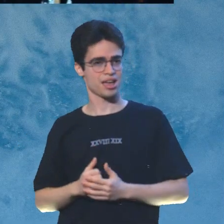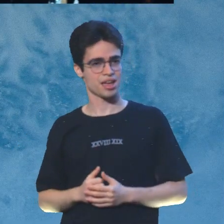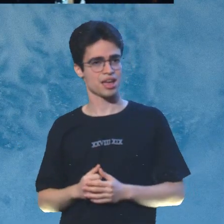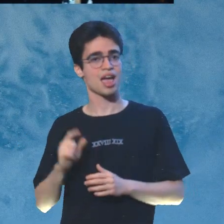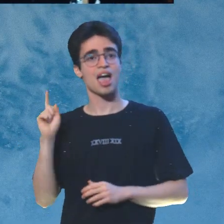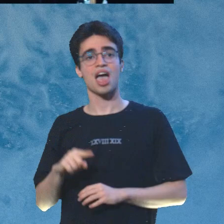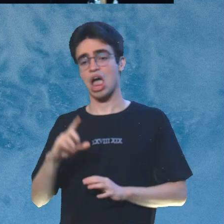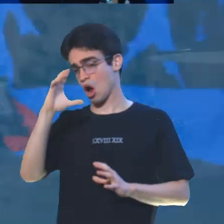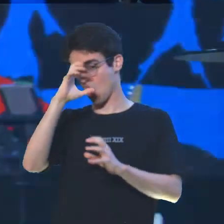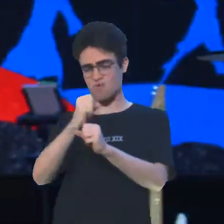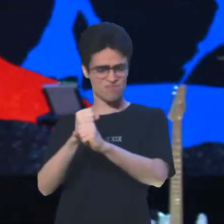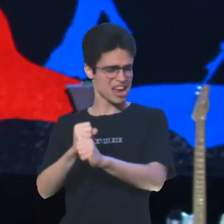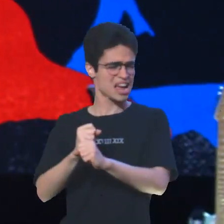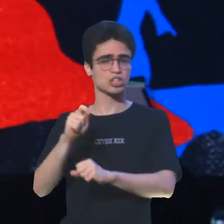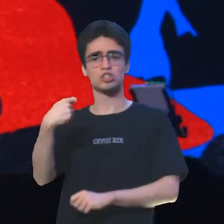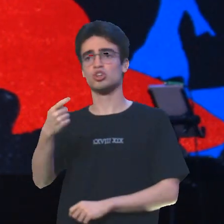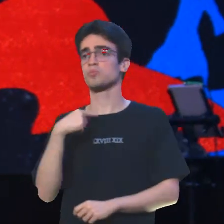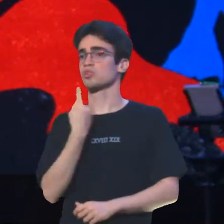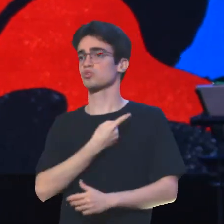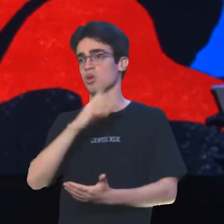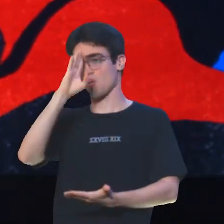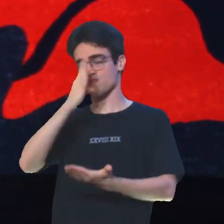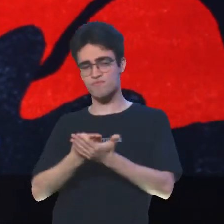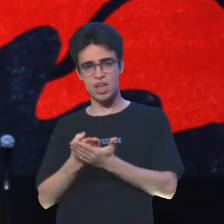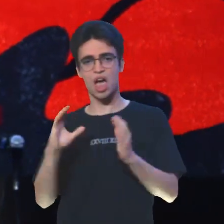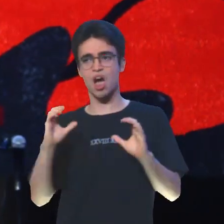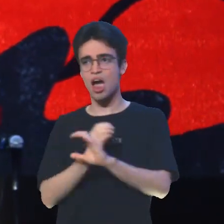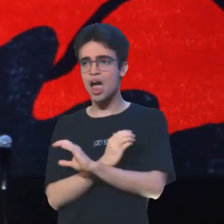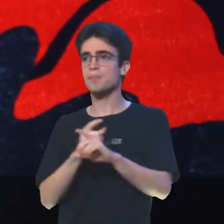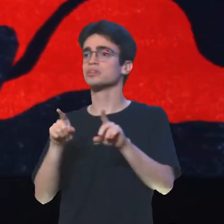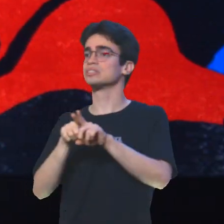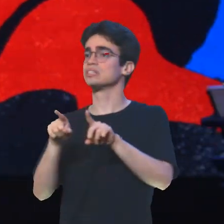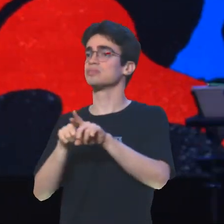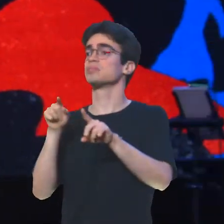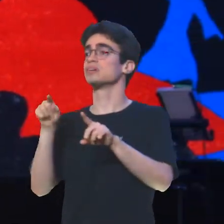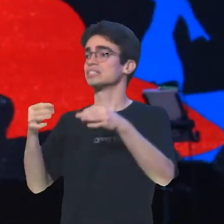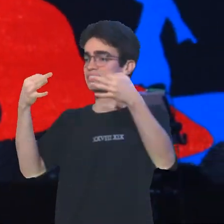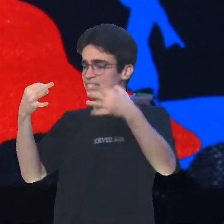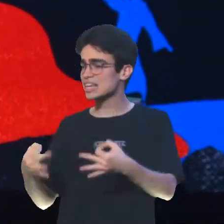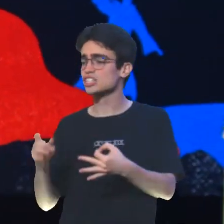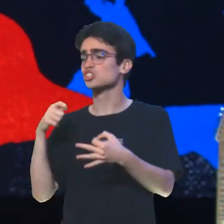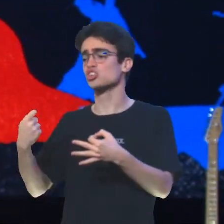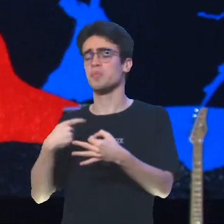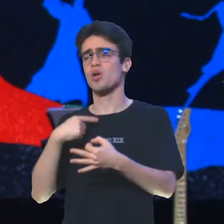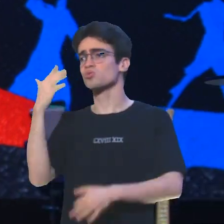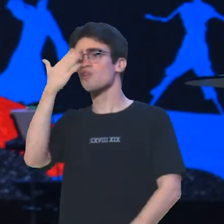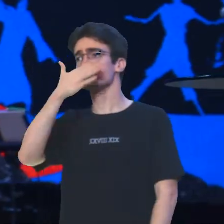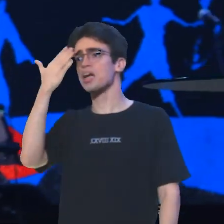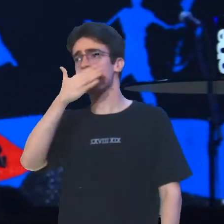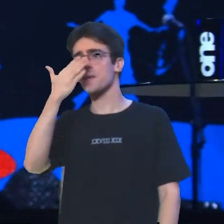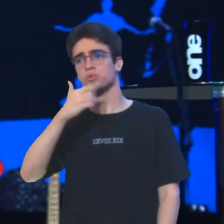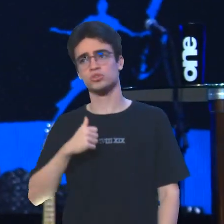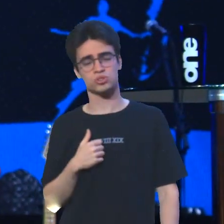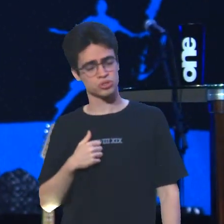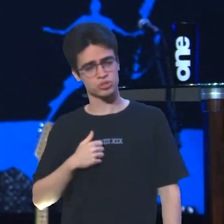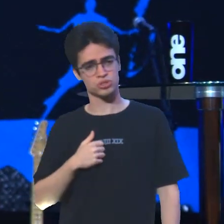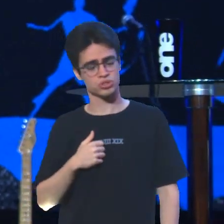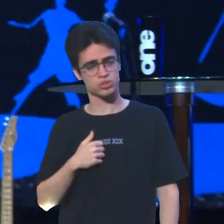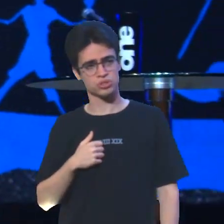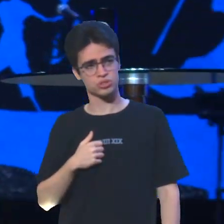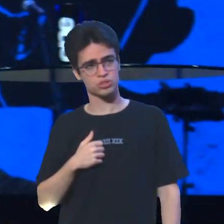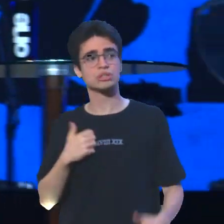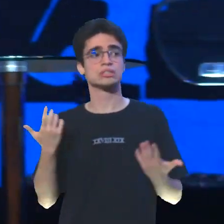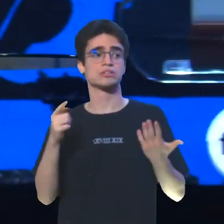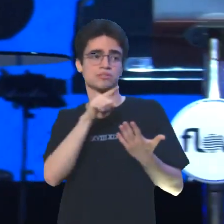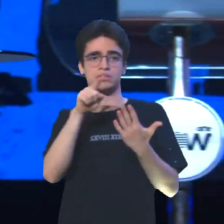confiança daquilo que esperamos e a certeza daquilo que não vemos. E se você parar